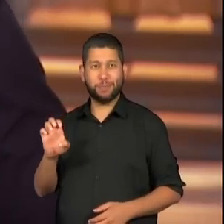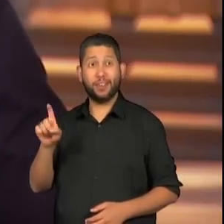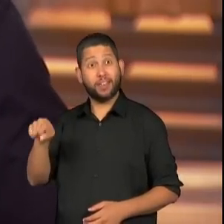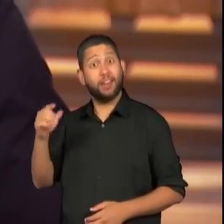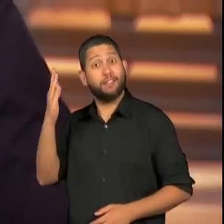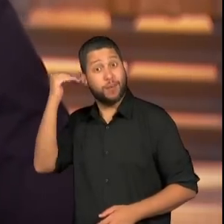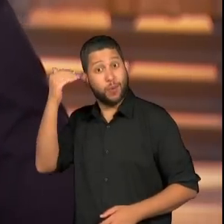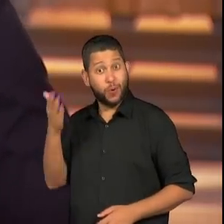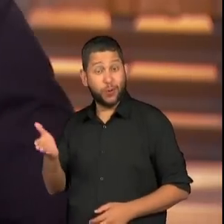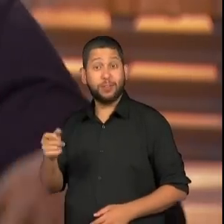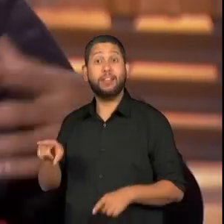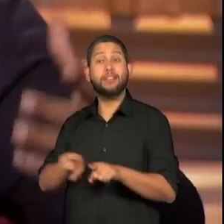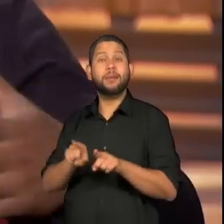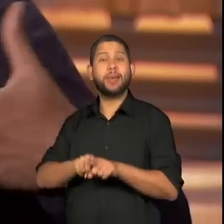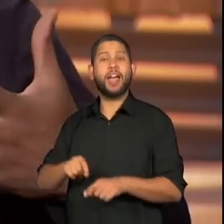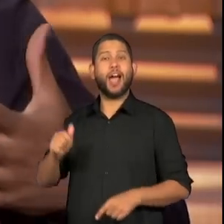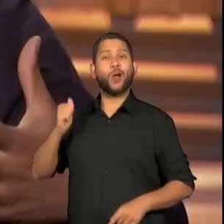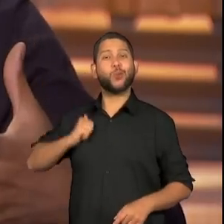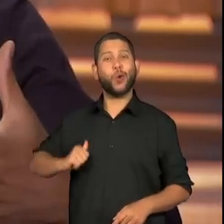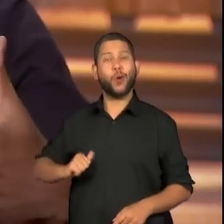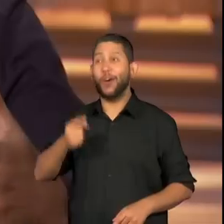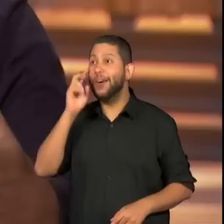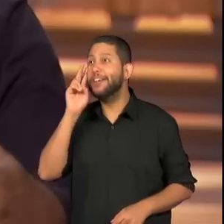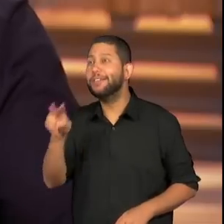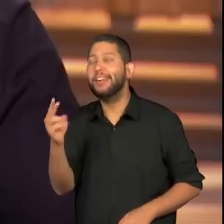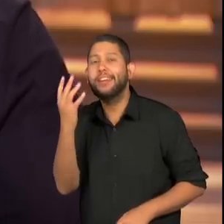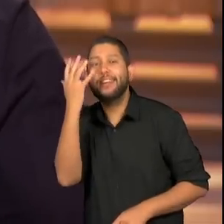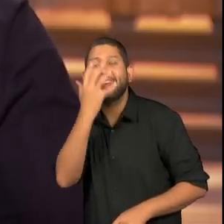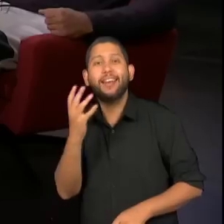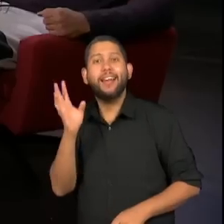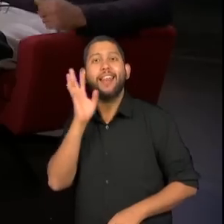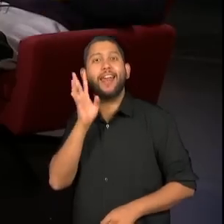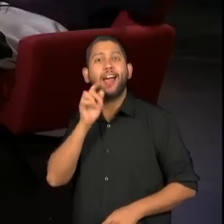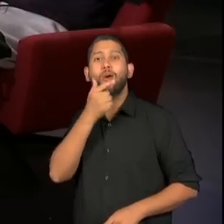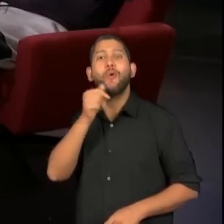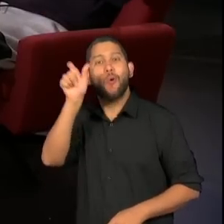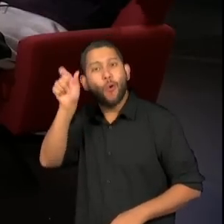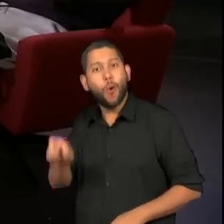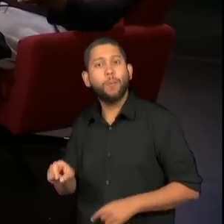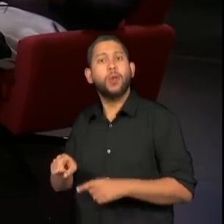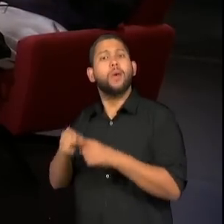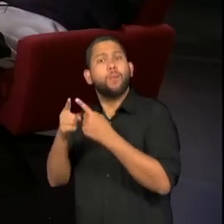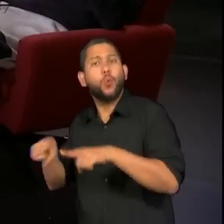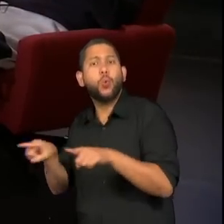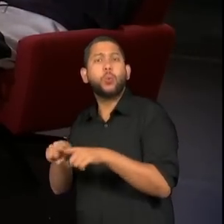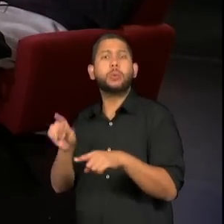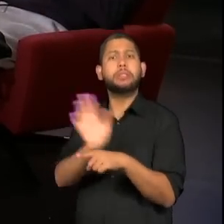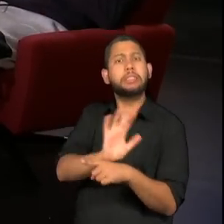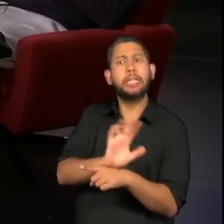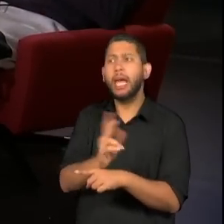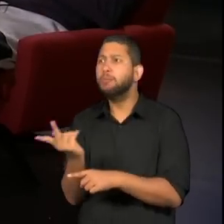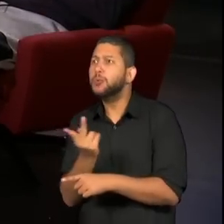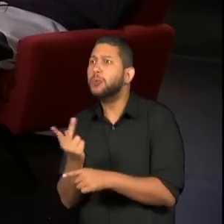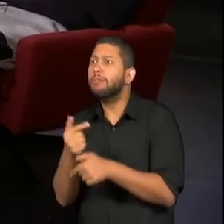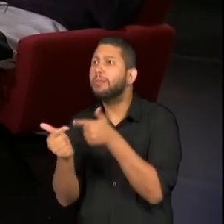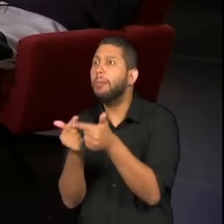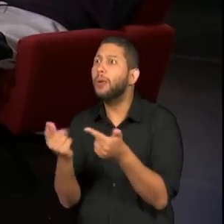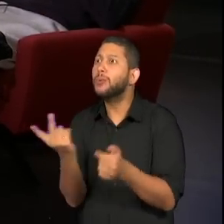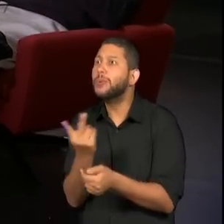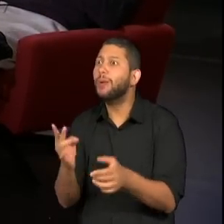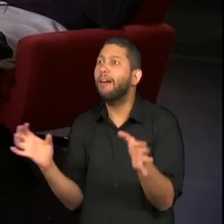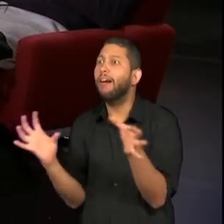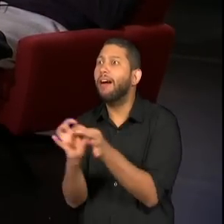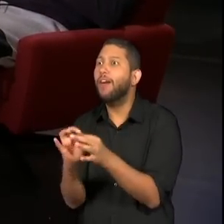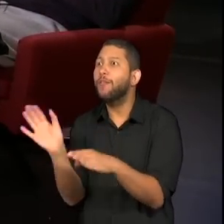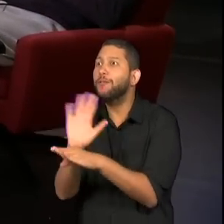e era um ator. Então a gente ficou fascinado com o fato do cara ser músico e ao mesmo tempo ator, fazer cinema e tal. Um super filme. Um filme